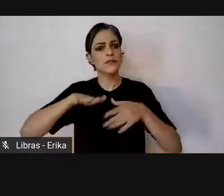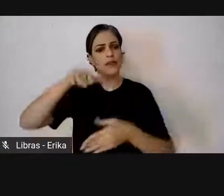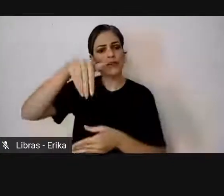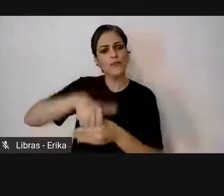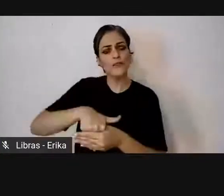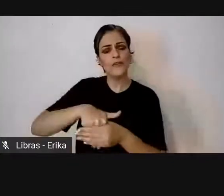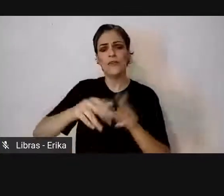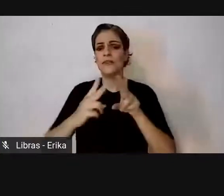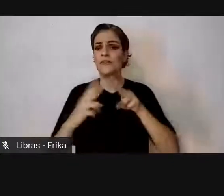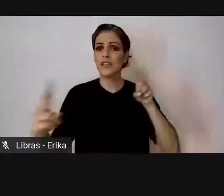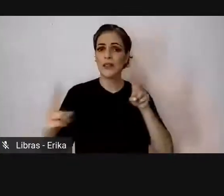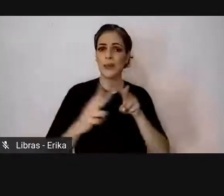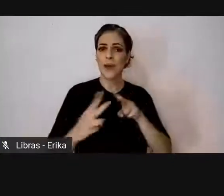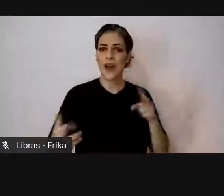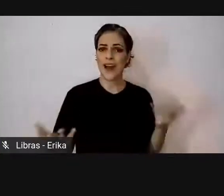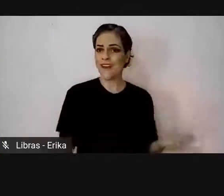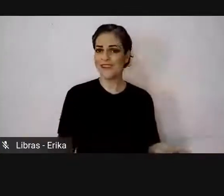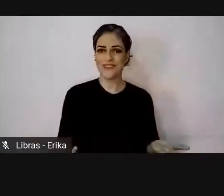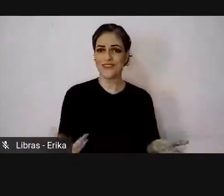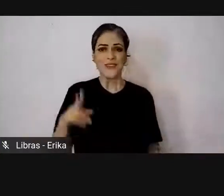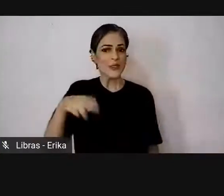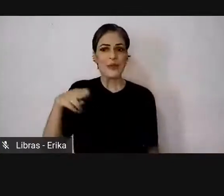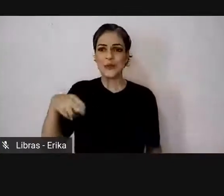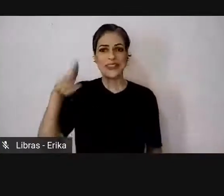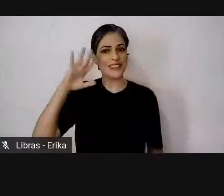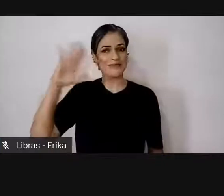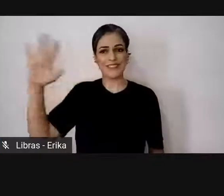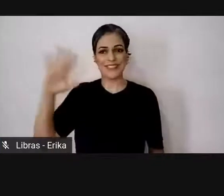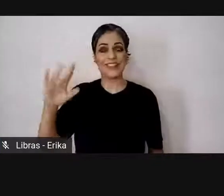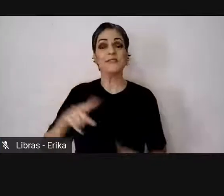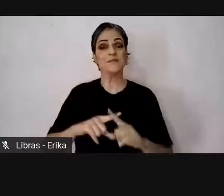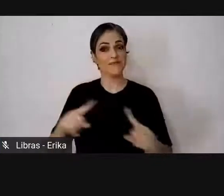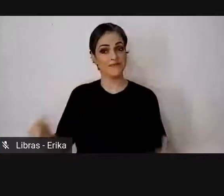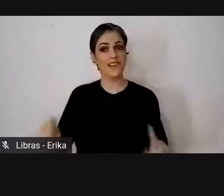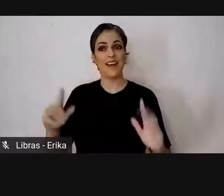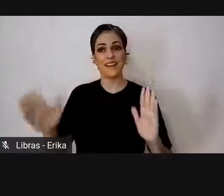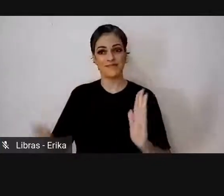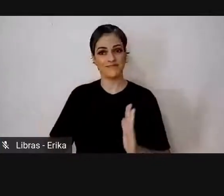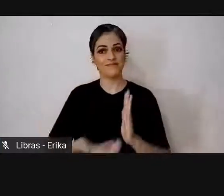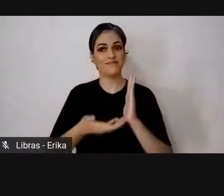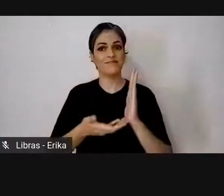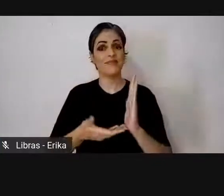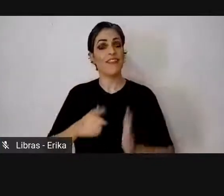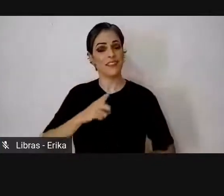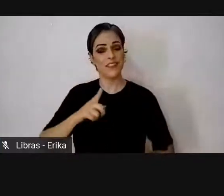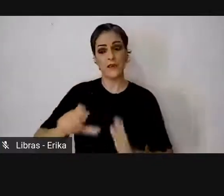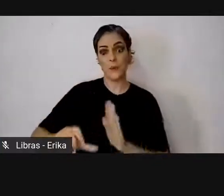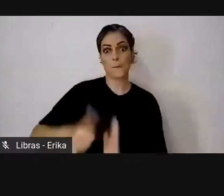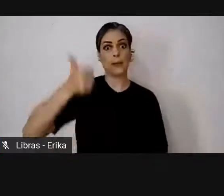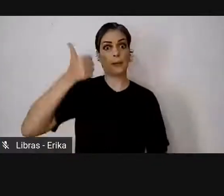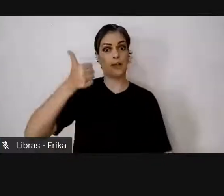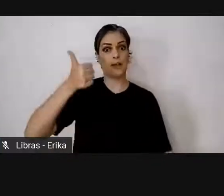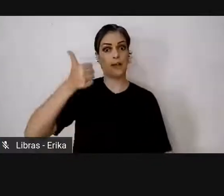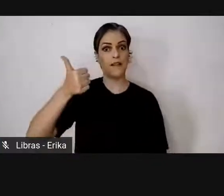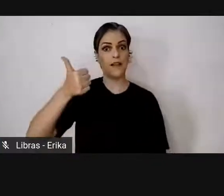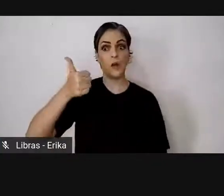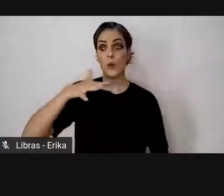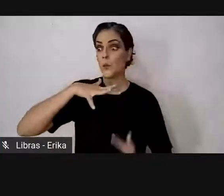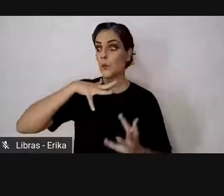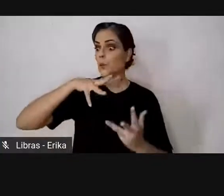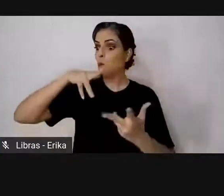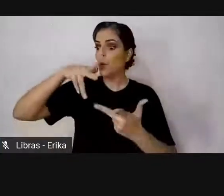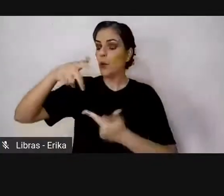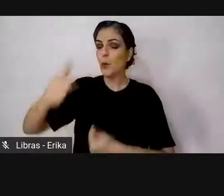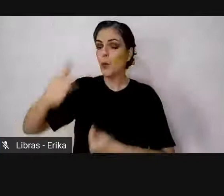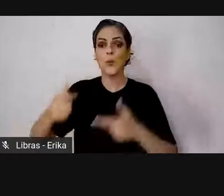a nossa Câmara dos Deputados, salvo engano, foi a primeira a fazer isso no mundo inteiro. Hoje mesmo,